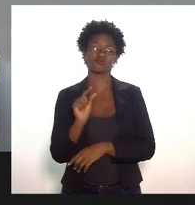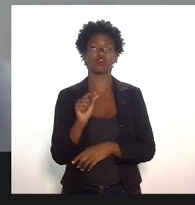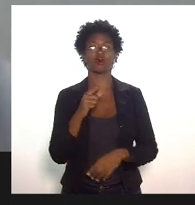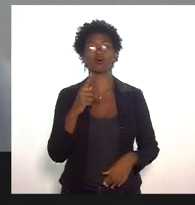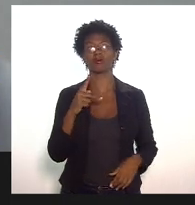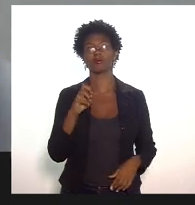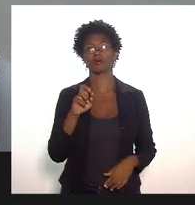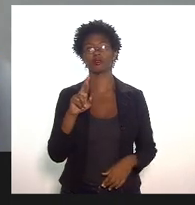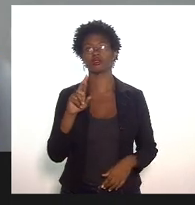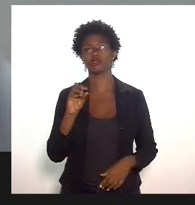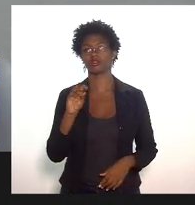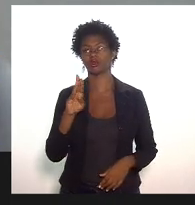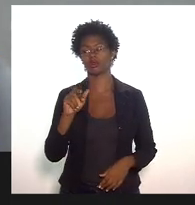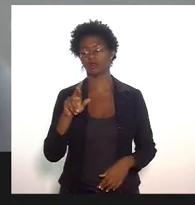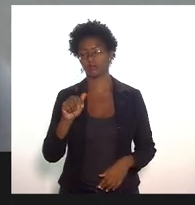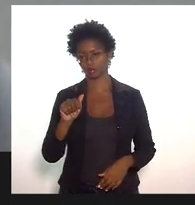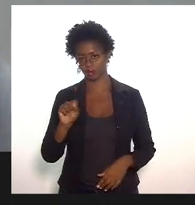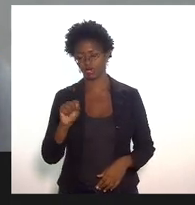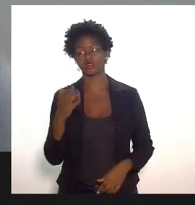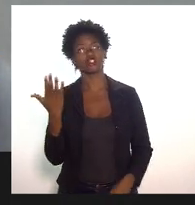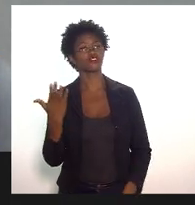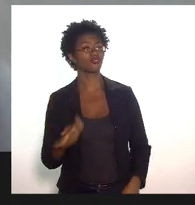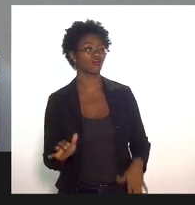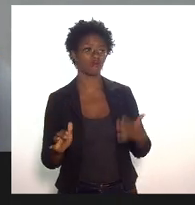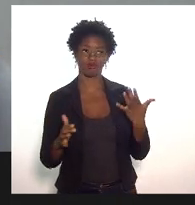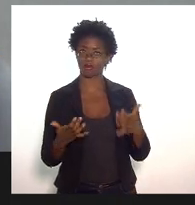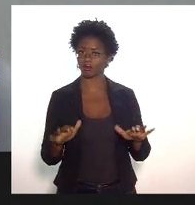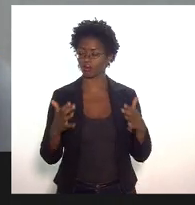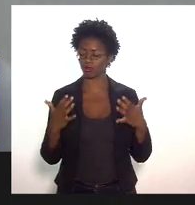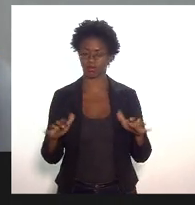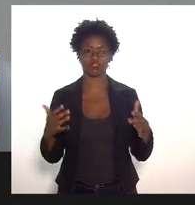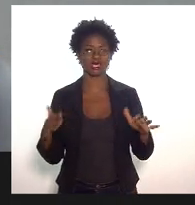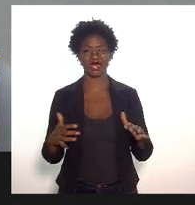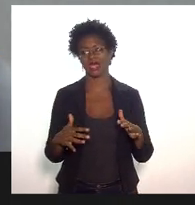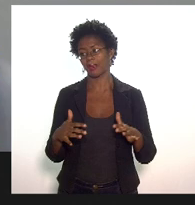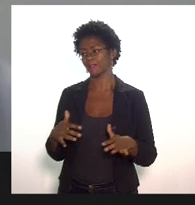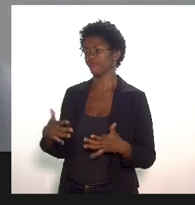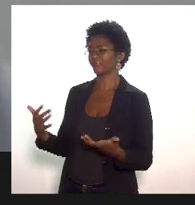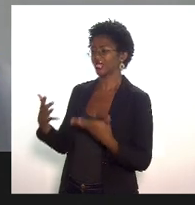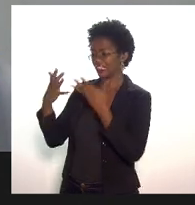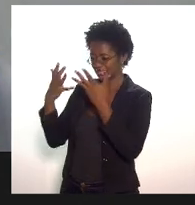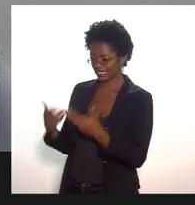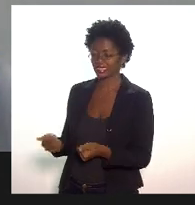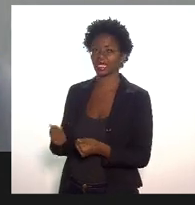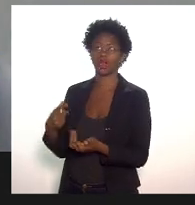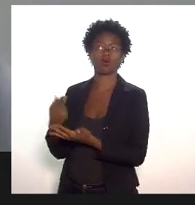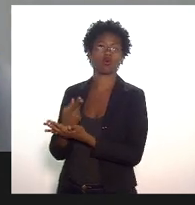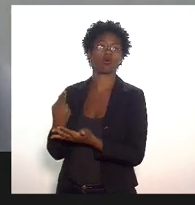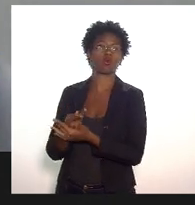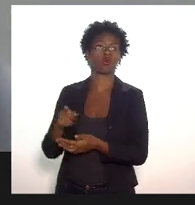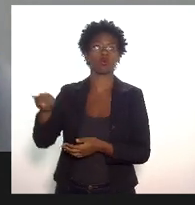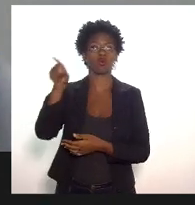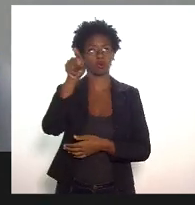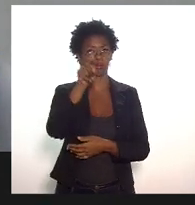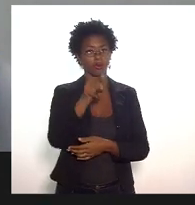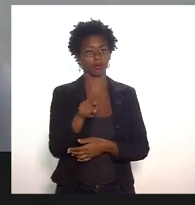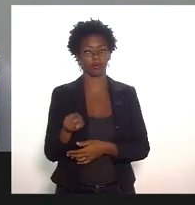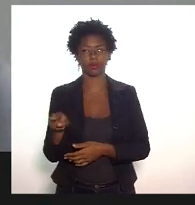que aqui a gente não quer passar a mão jamais nos erros cometidos por terceiros, né, mas a gente não